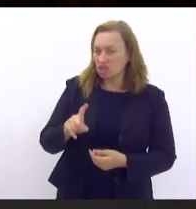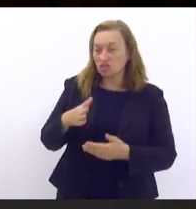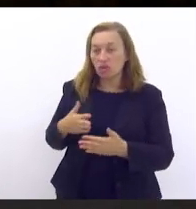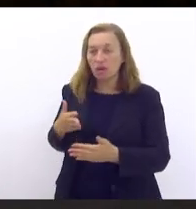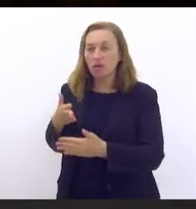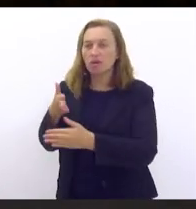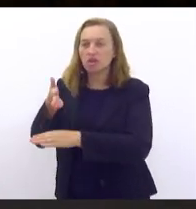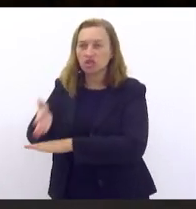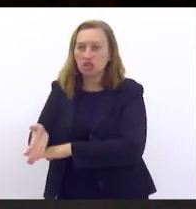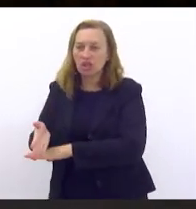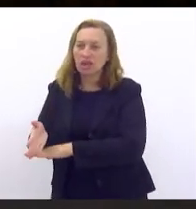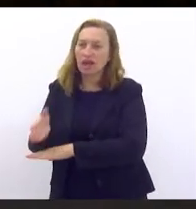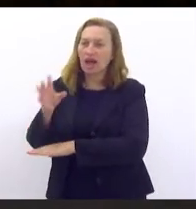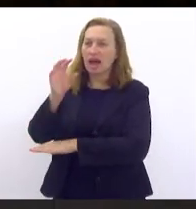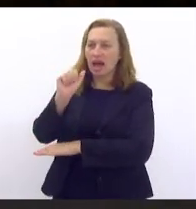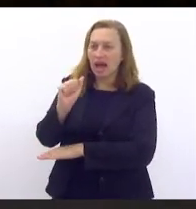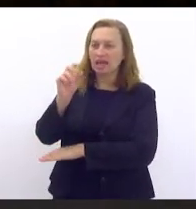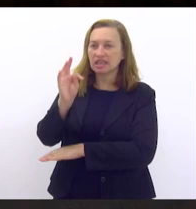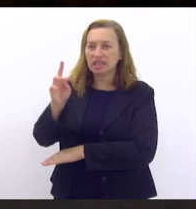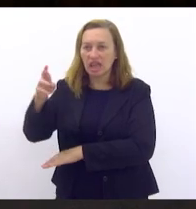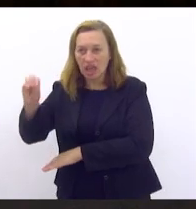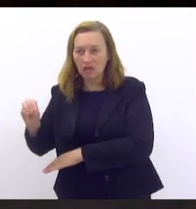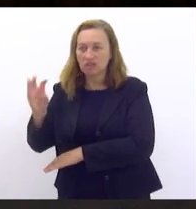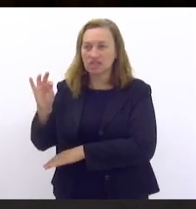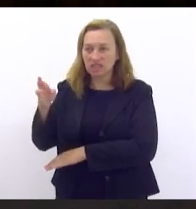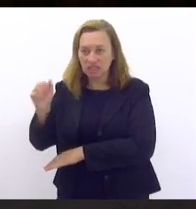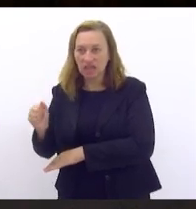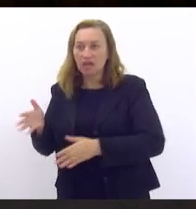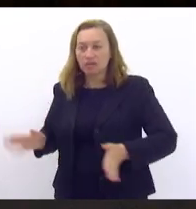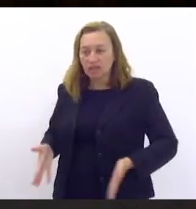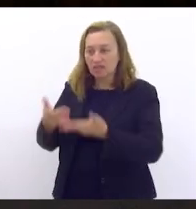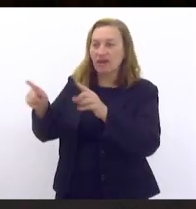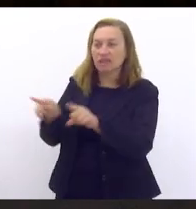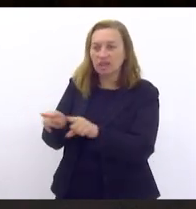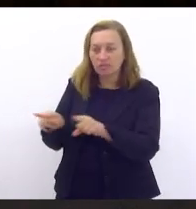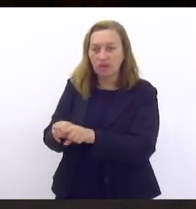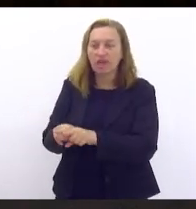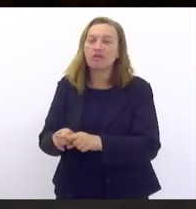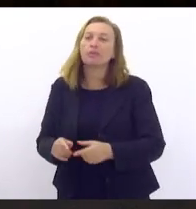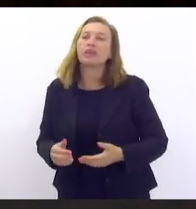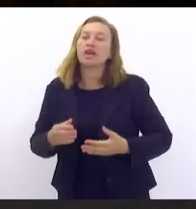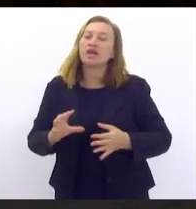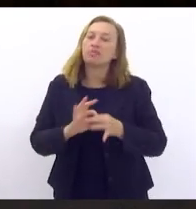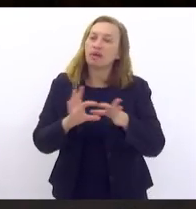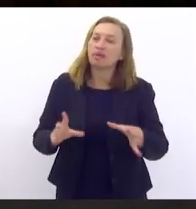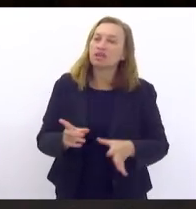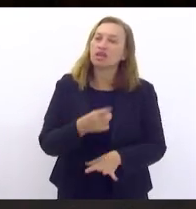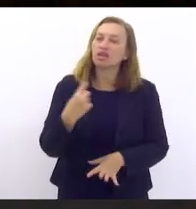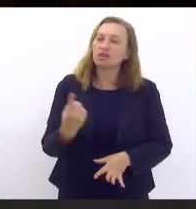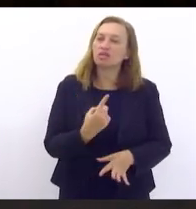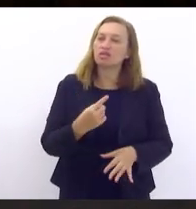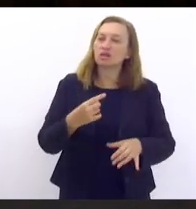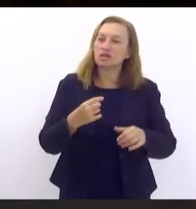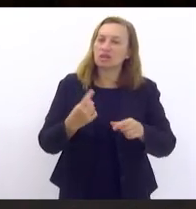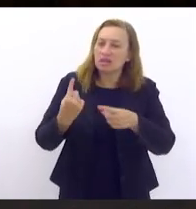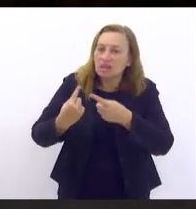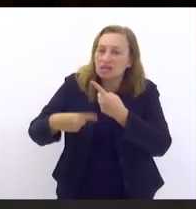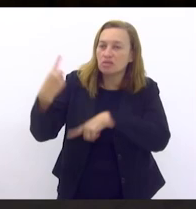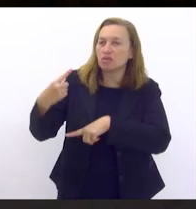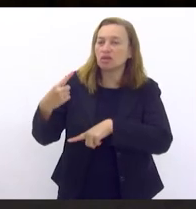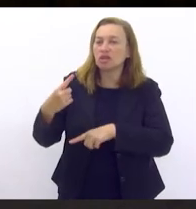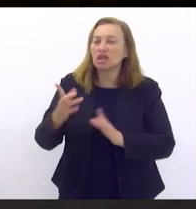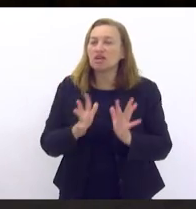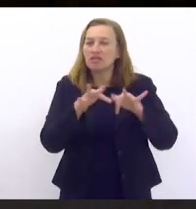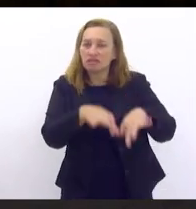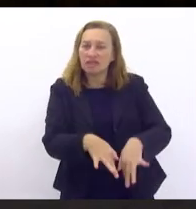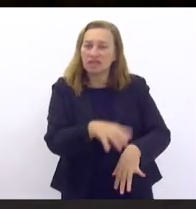Isso é uma forma da gente realmente poder incentivar também financeiramente E permitir que a gente faça essa virada em série esses